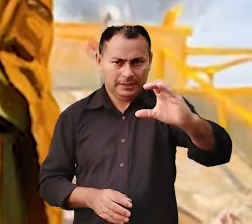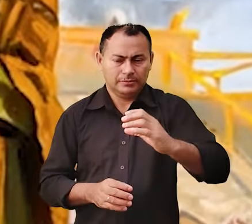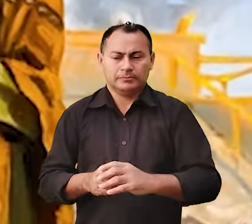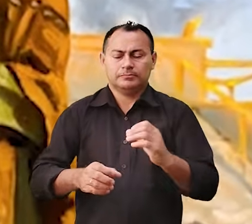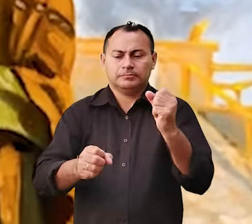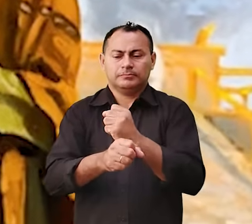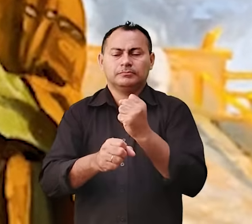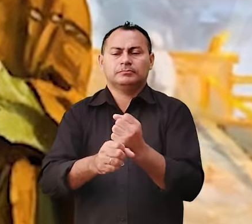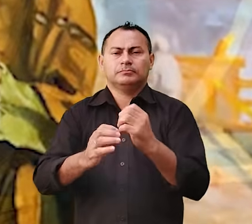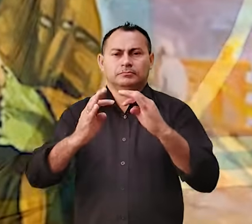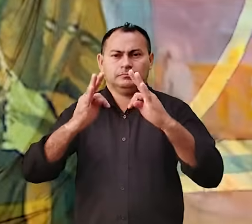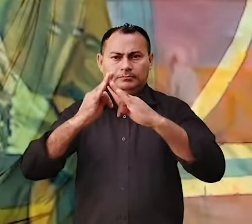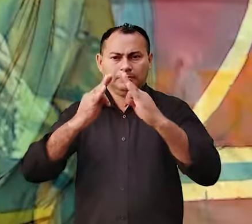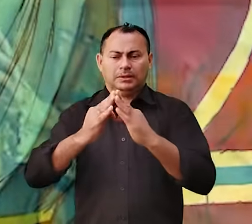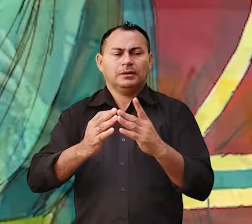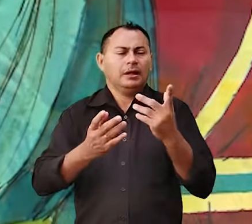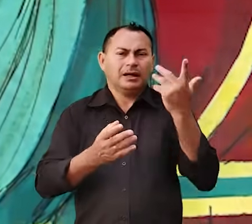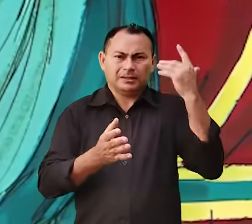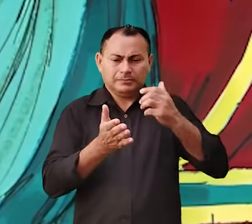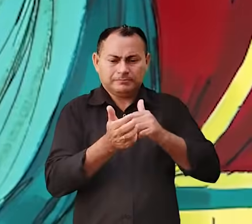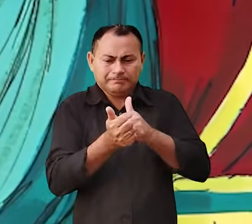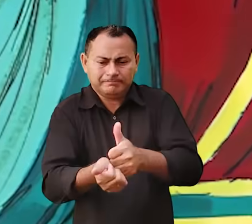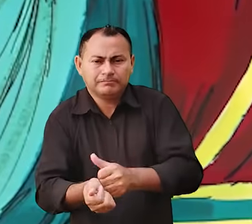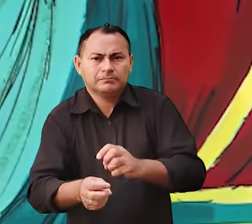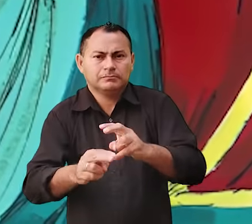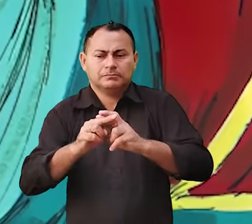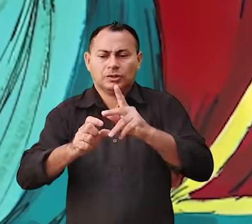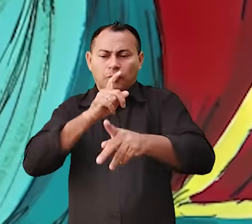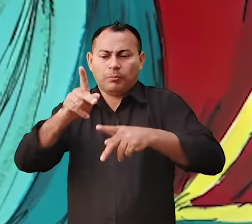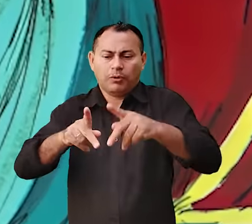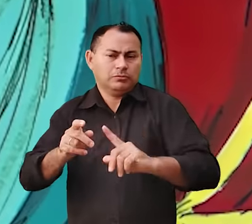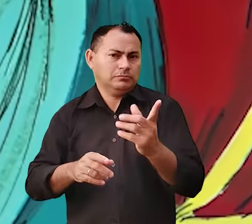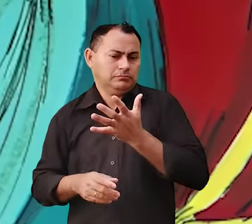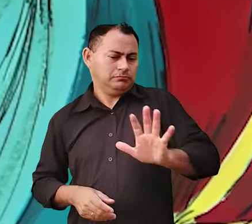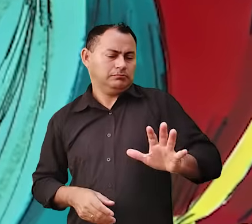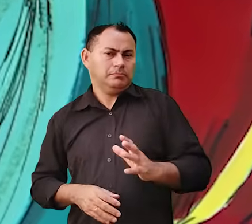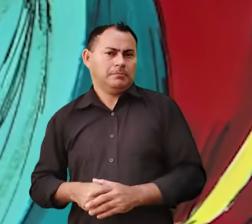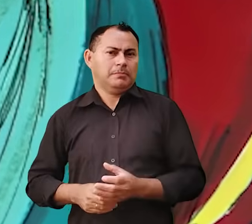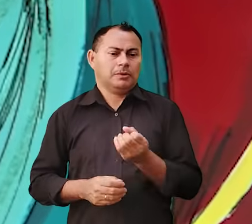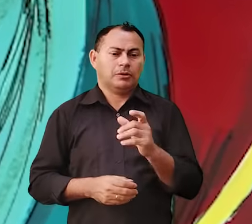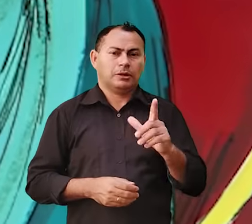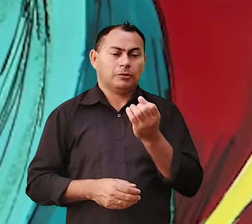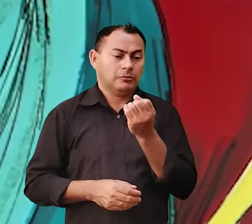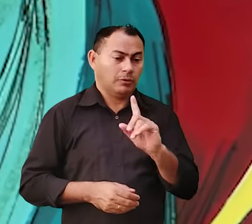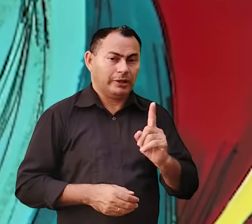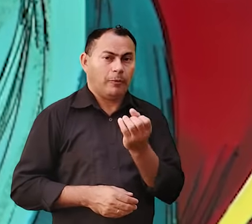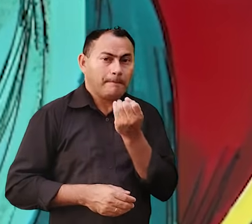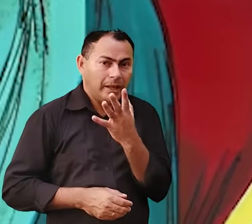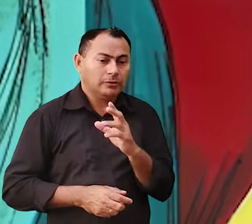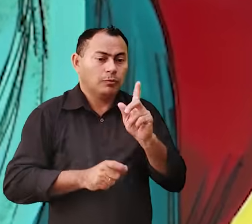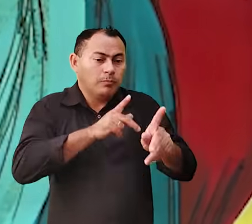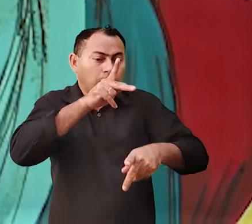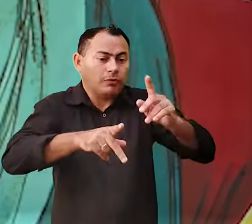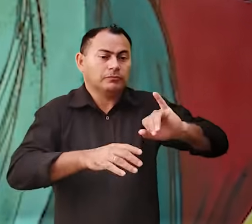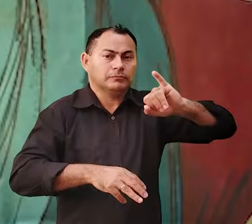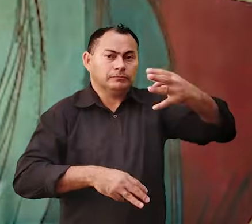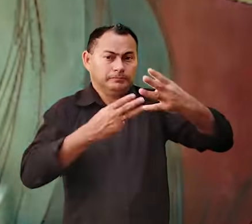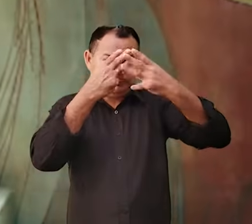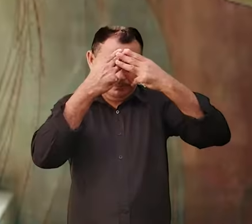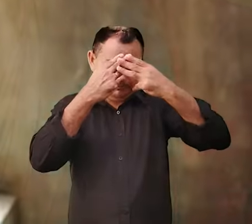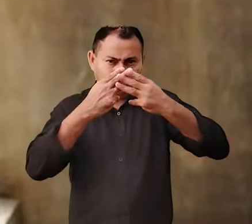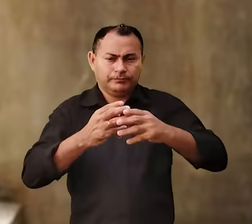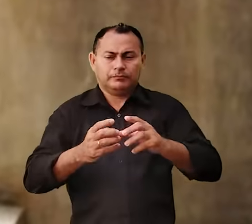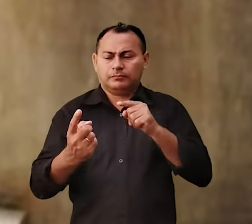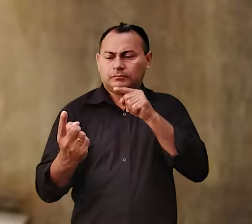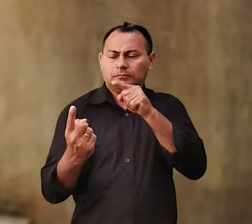de Deus, que era a perseguição e a hostilidade por parte do povo que não queria o bem do povo de Judá. Uma